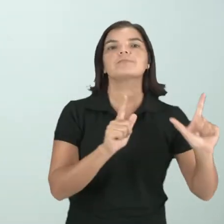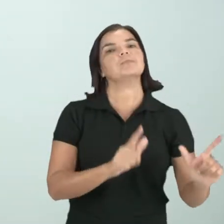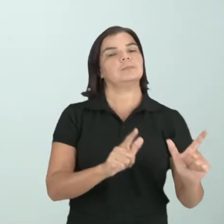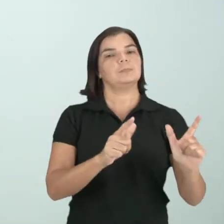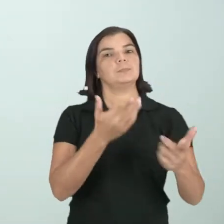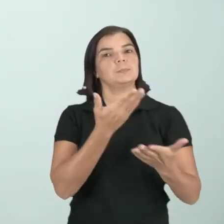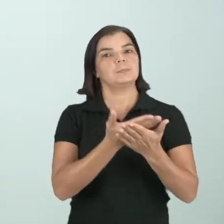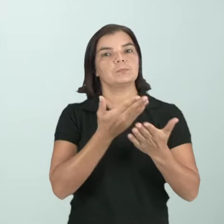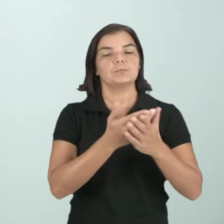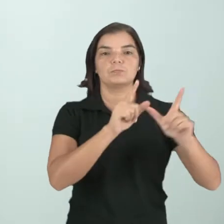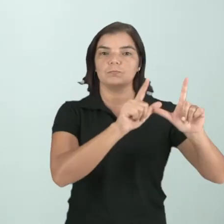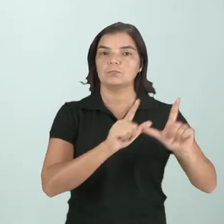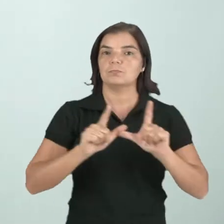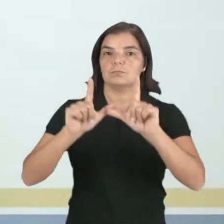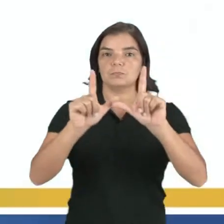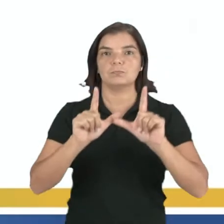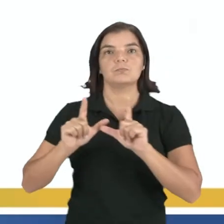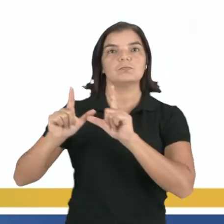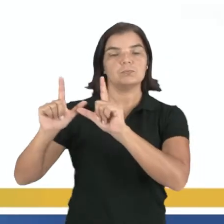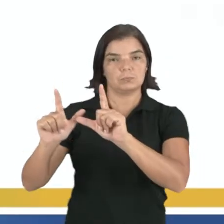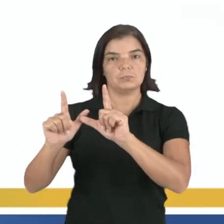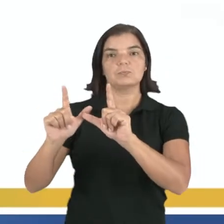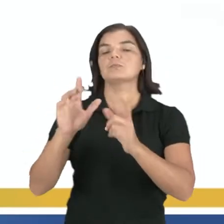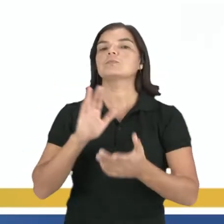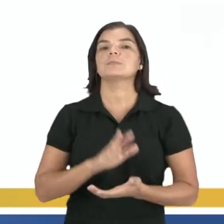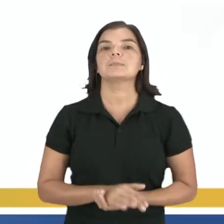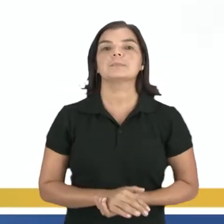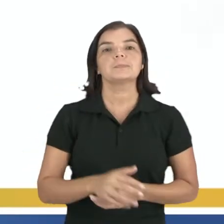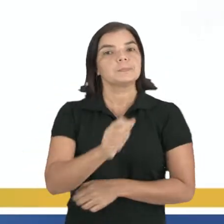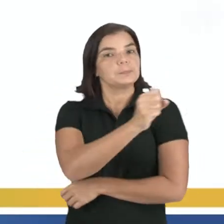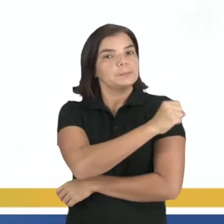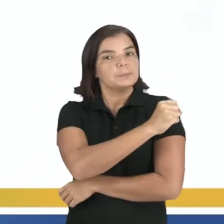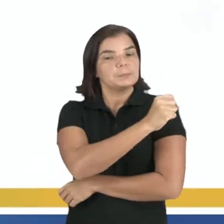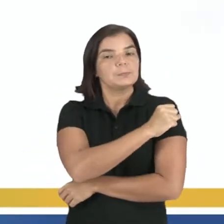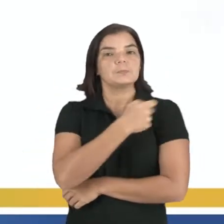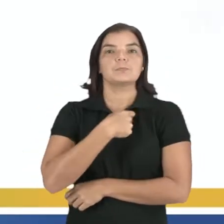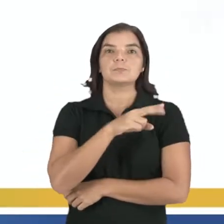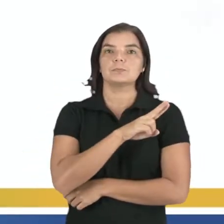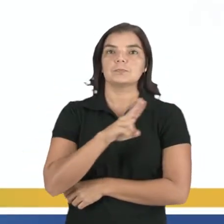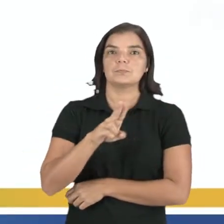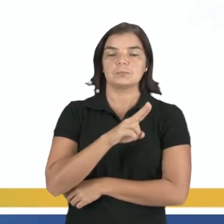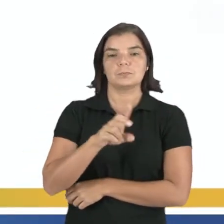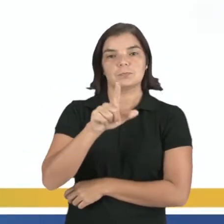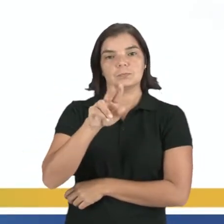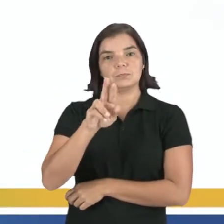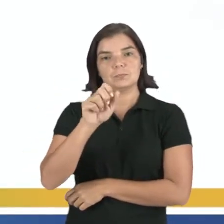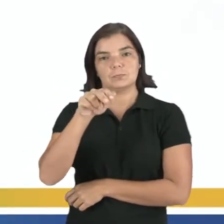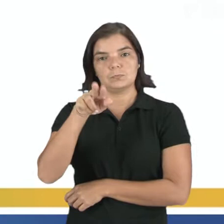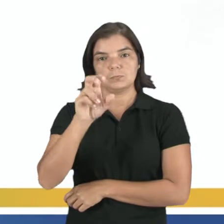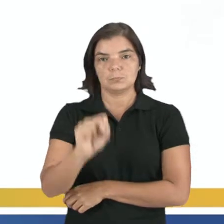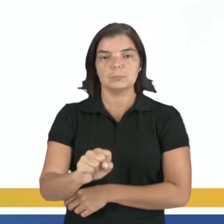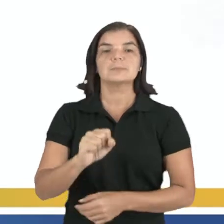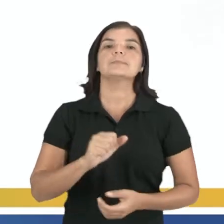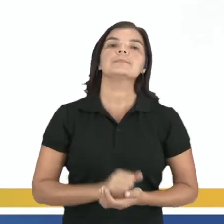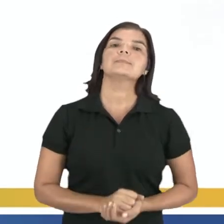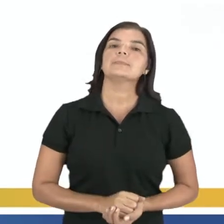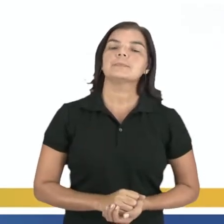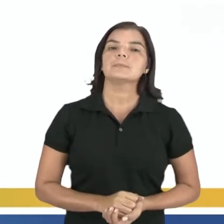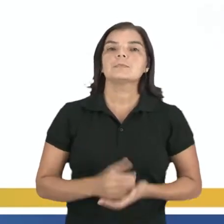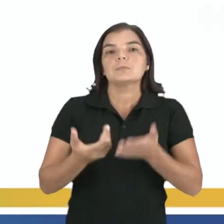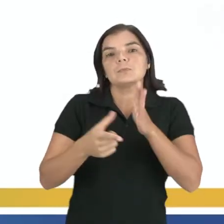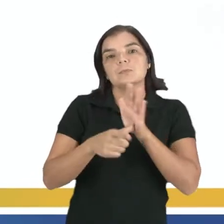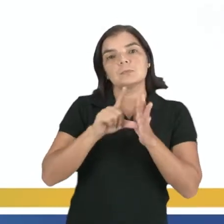da aula, sequências não recursivas e recursivas. 8º ano, meu nome é aí como já me apresentei, né?